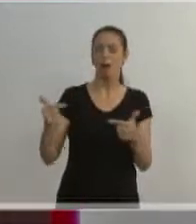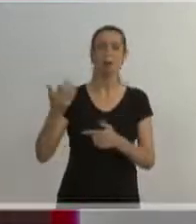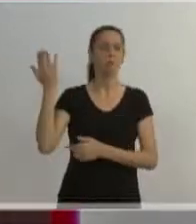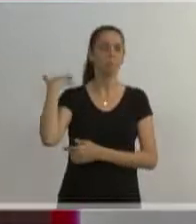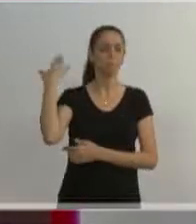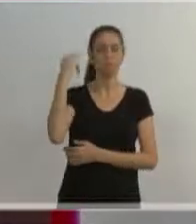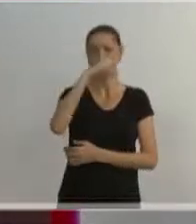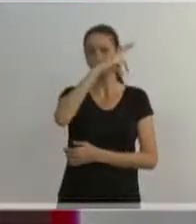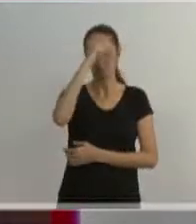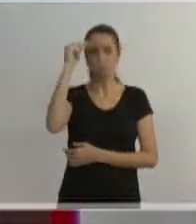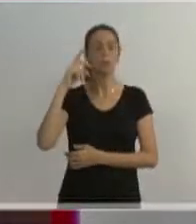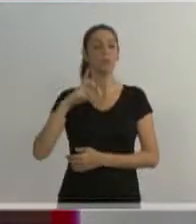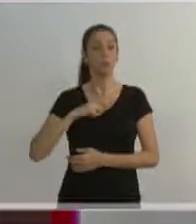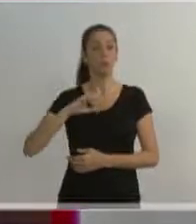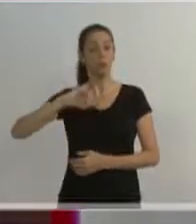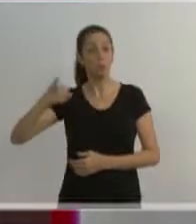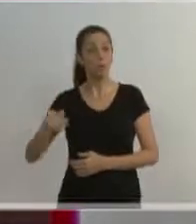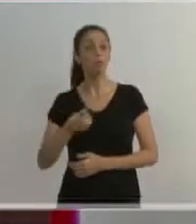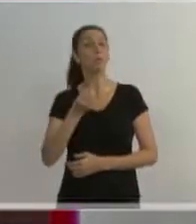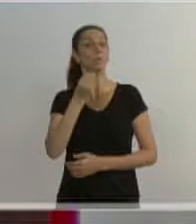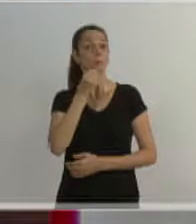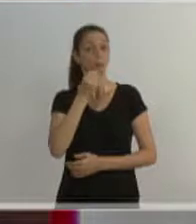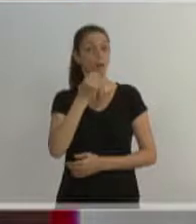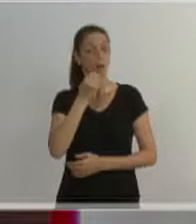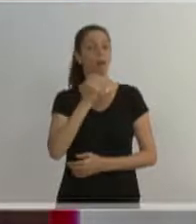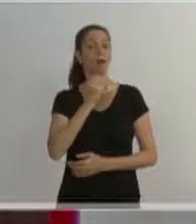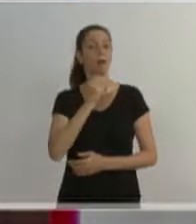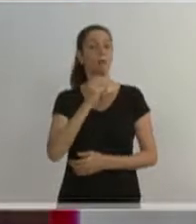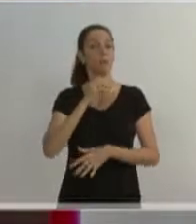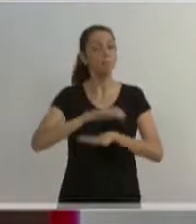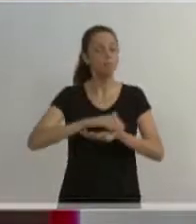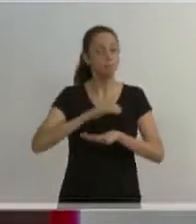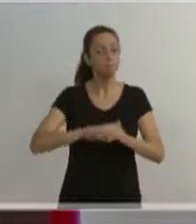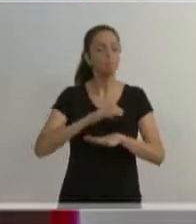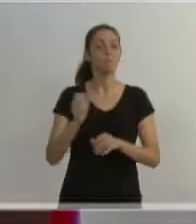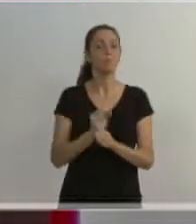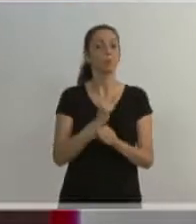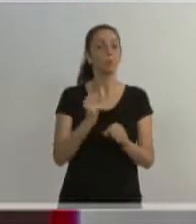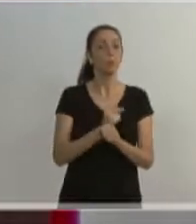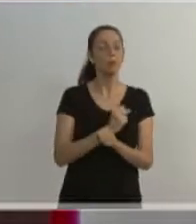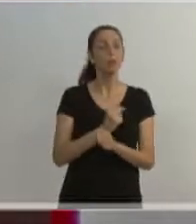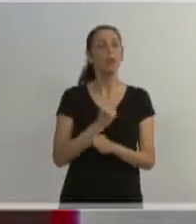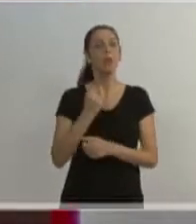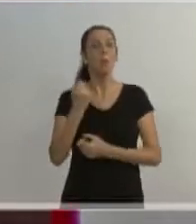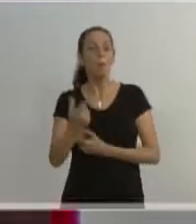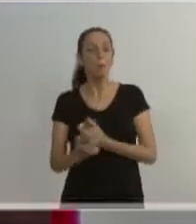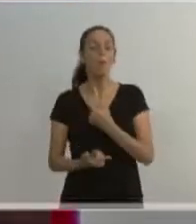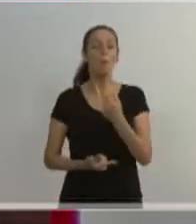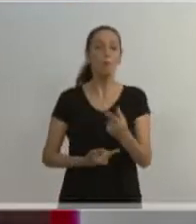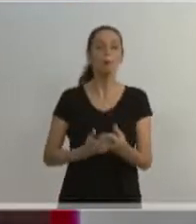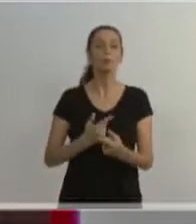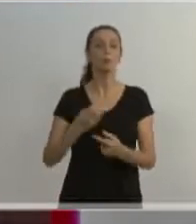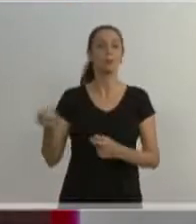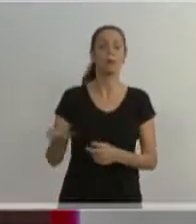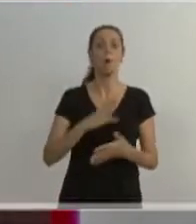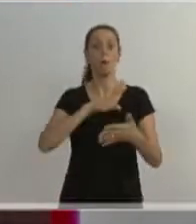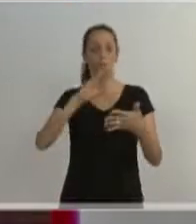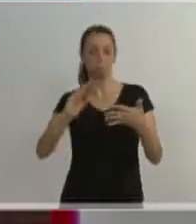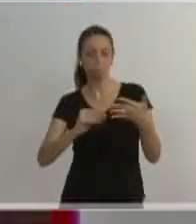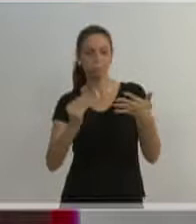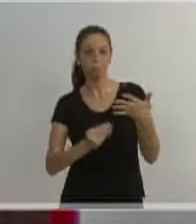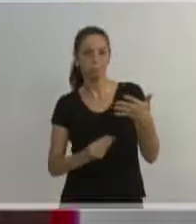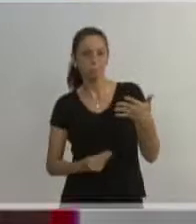tiveram a oportunidade de implementar algumas delas e outras vem sendo implementada e vão